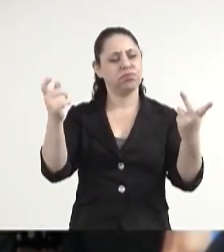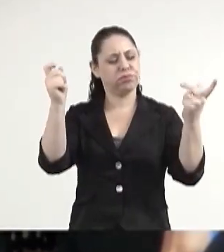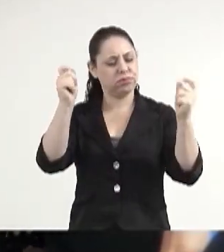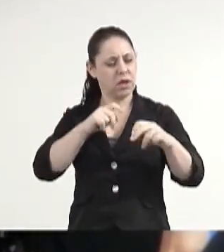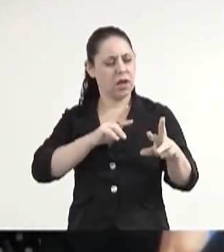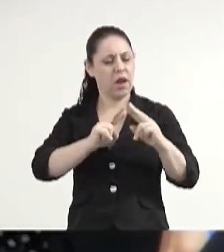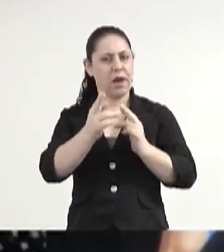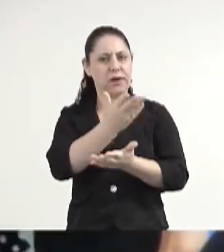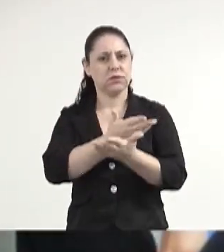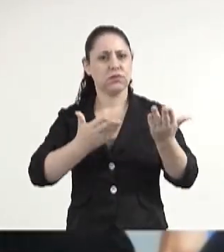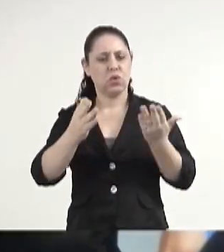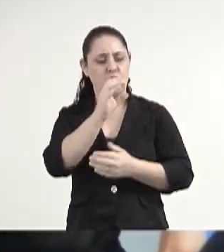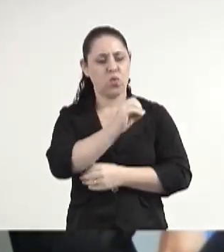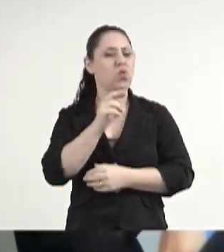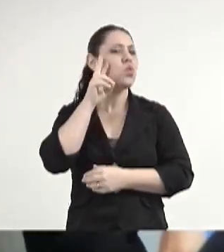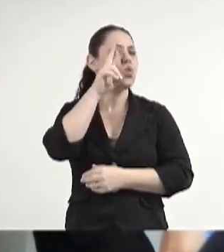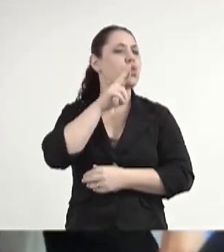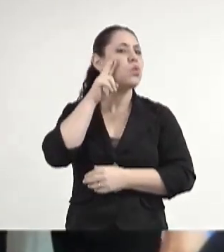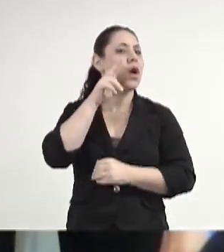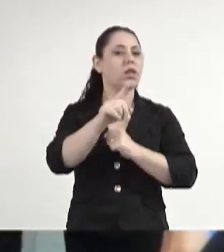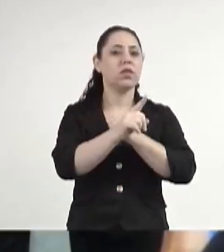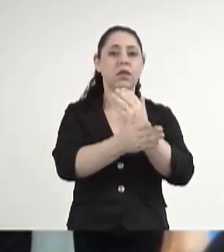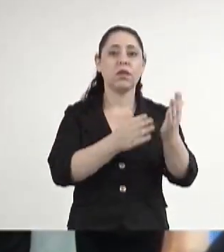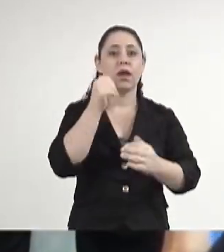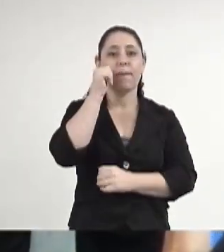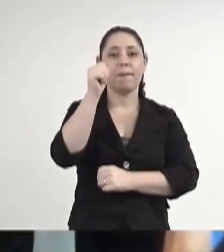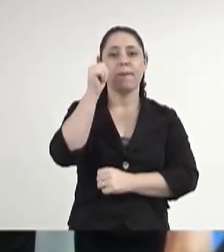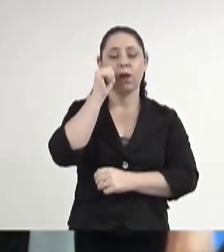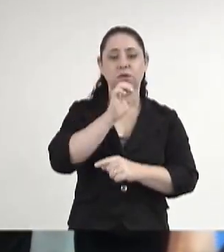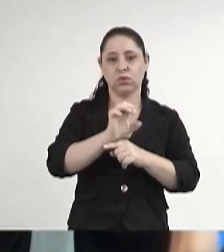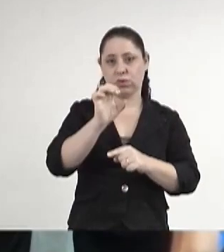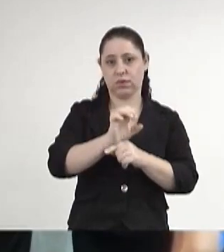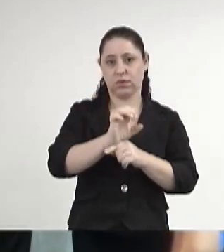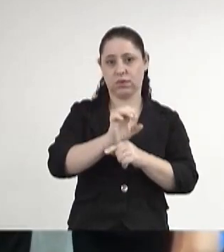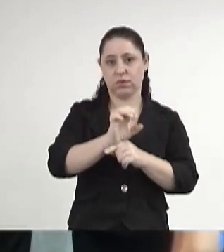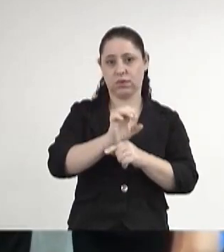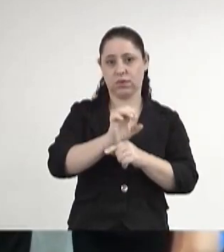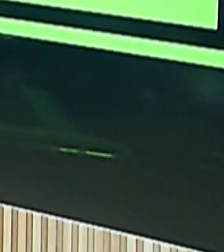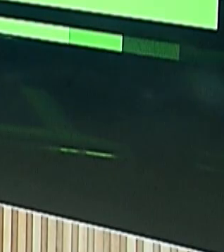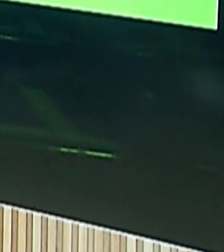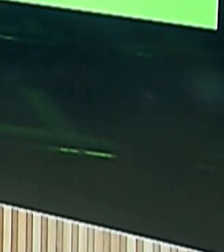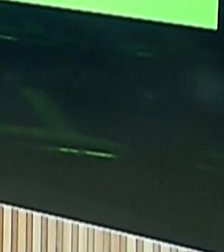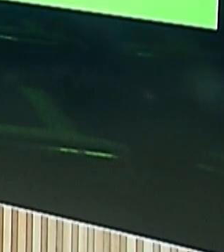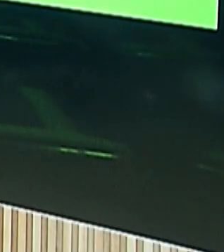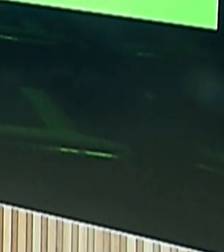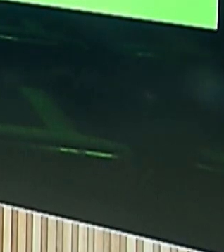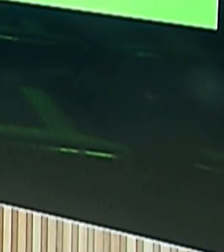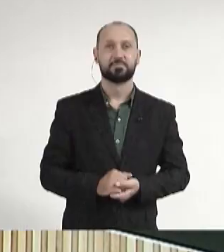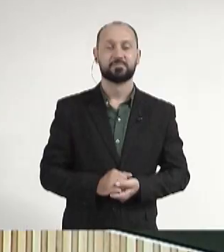feito em relação ao Outubro Rosa, atendendo as mulheres do nosso estado.